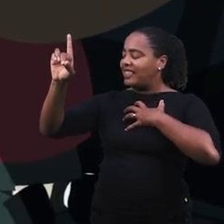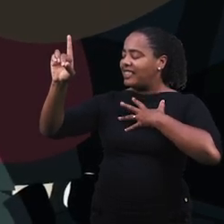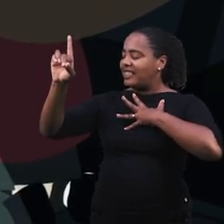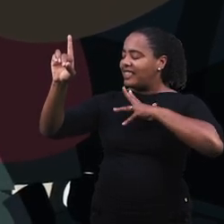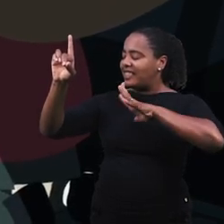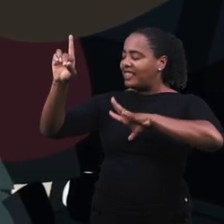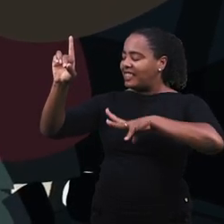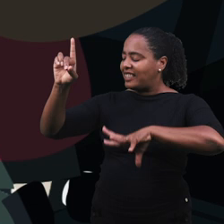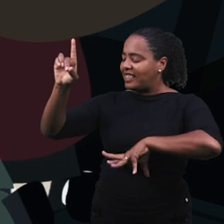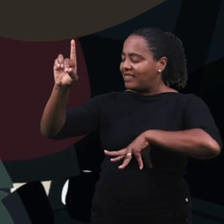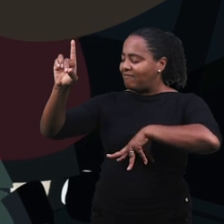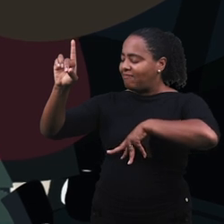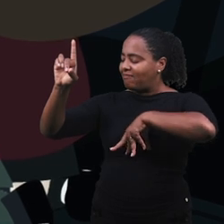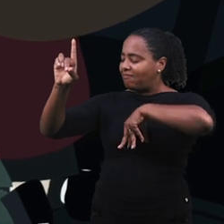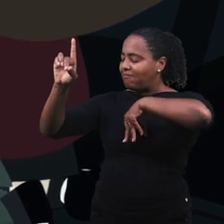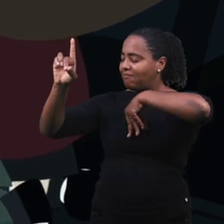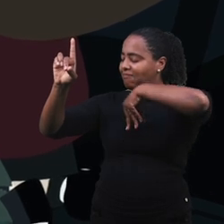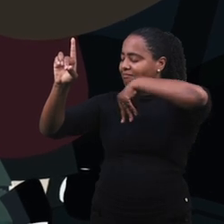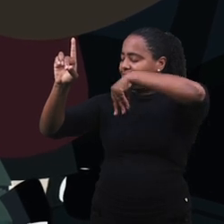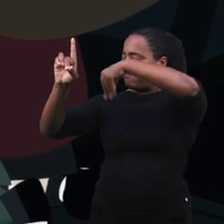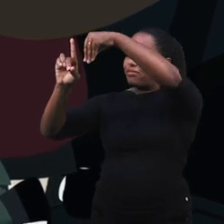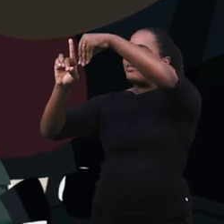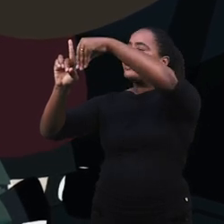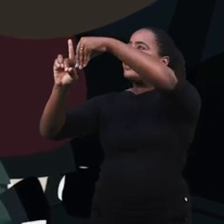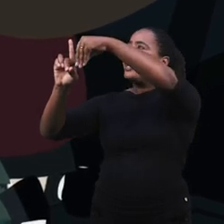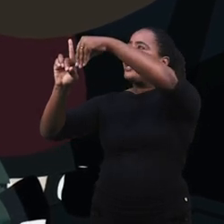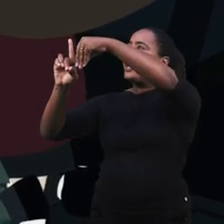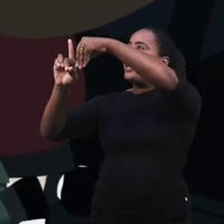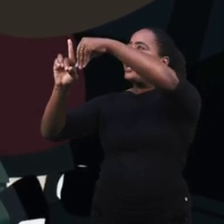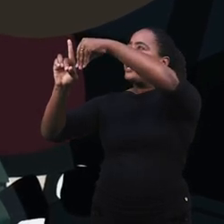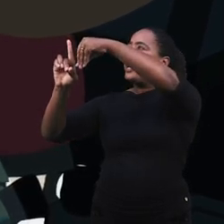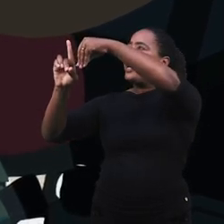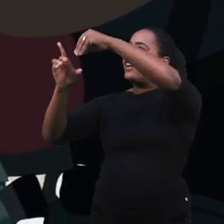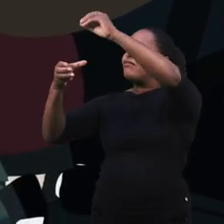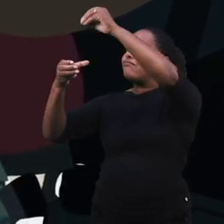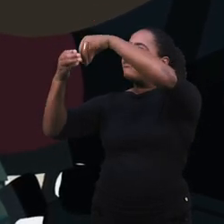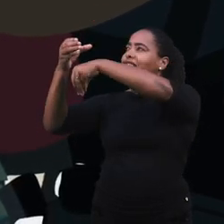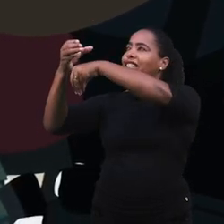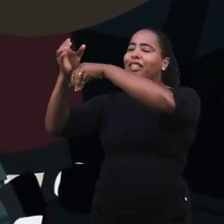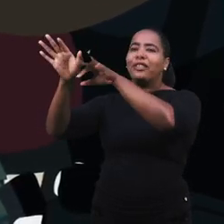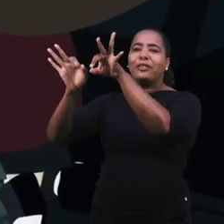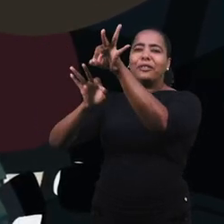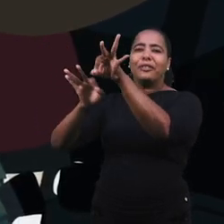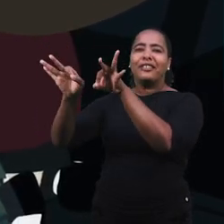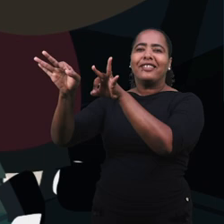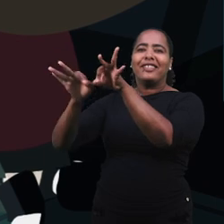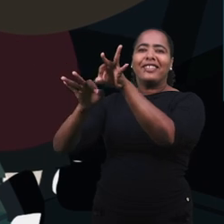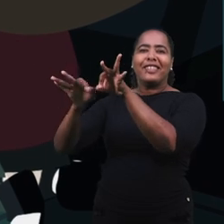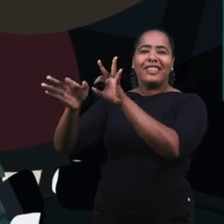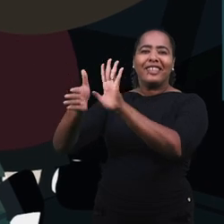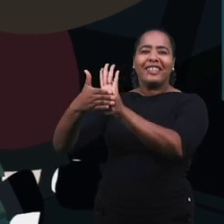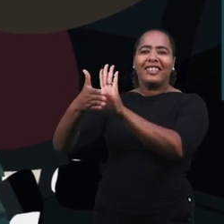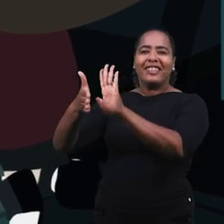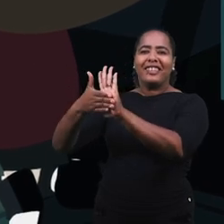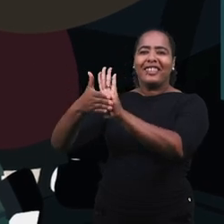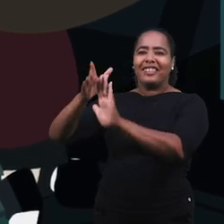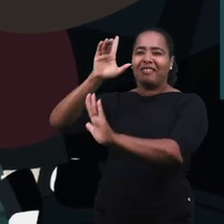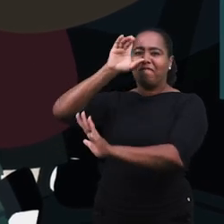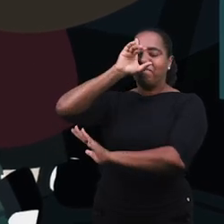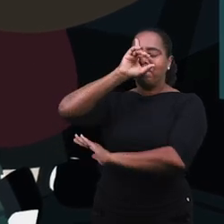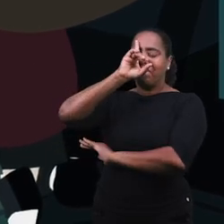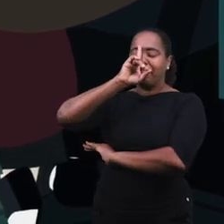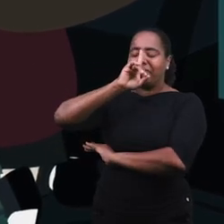transporto para a eternidade. Estou no plano de